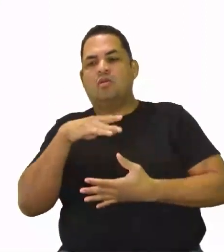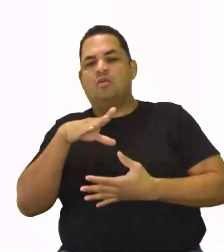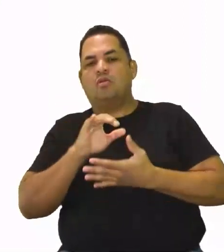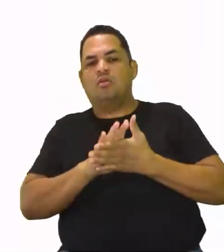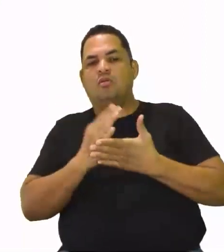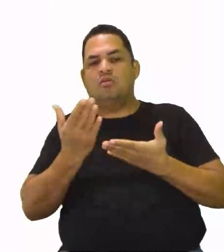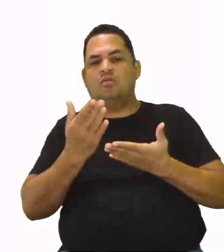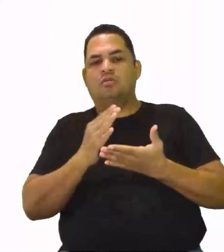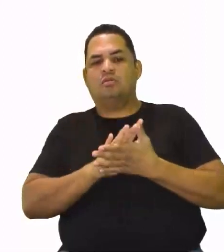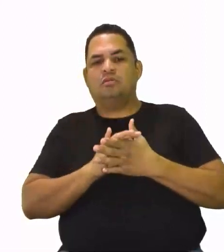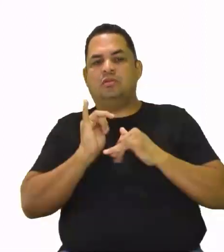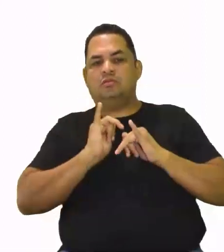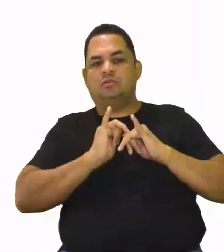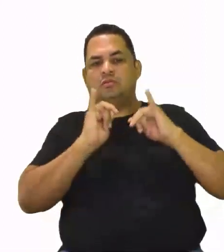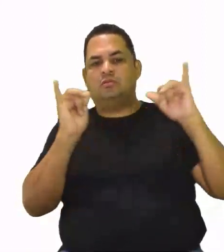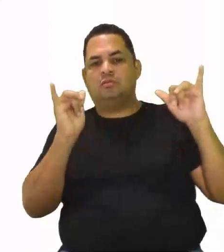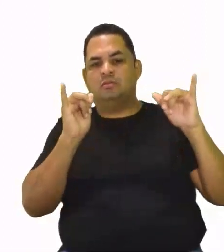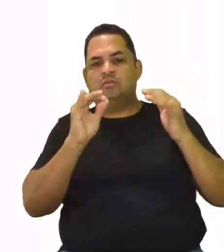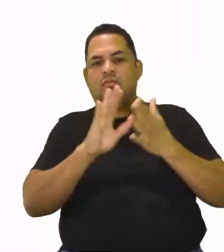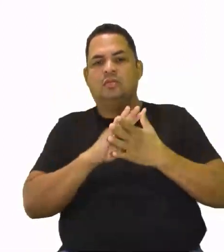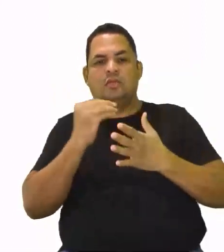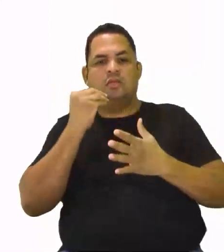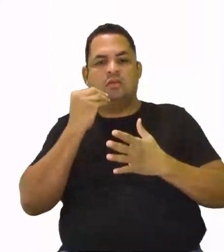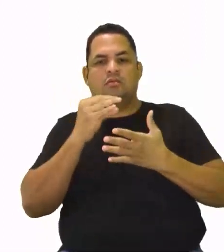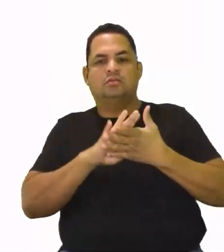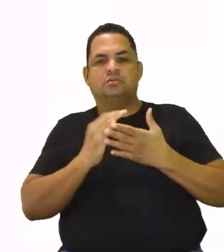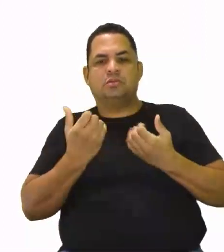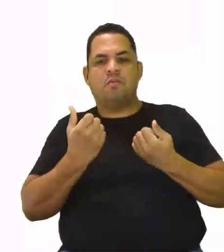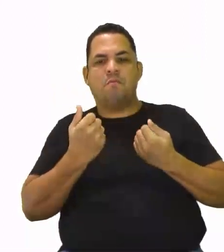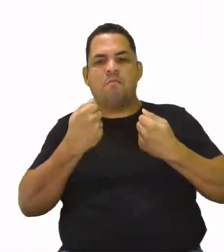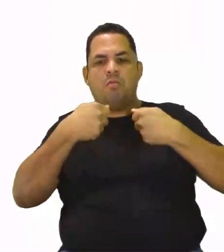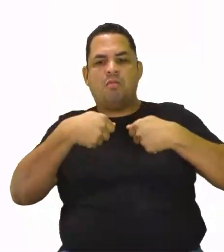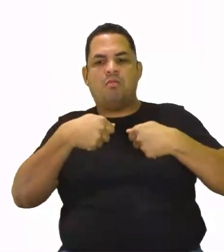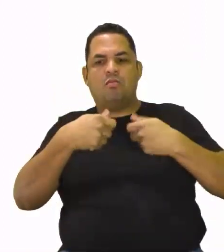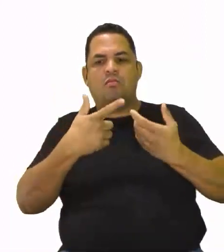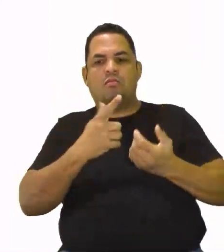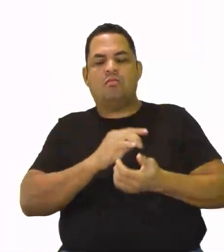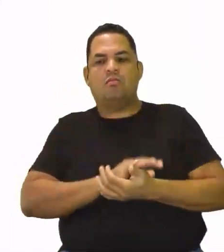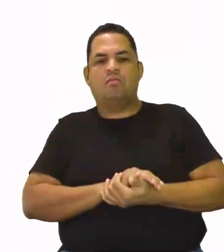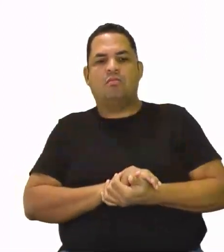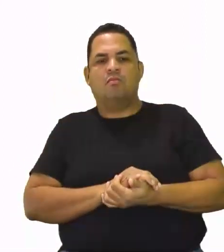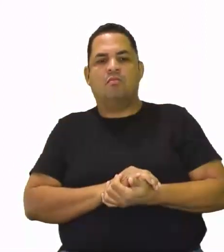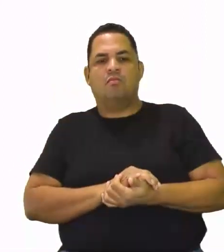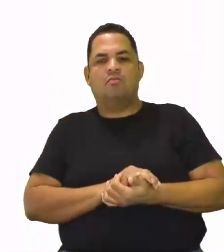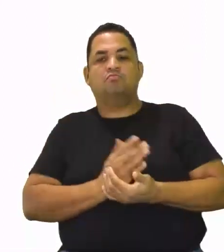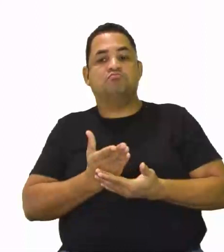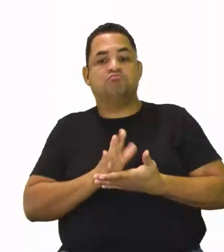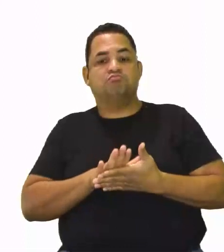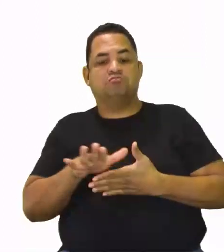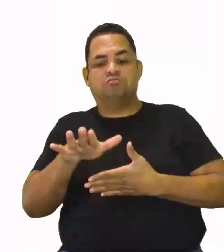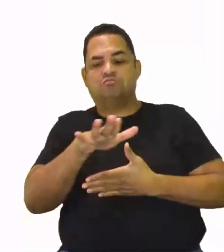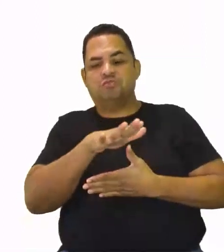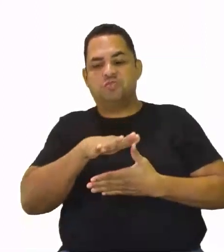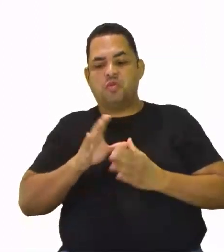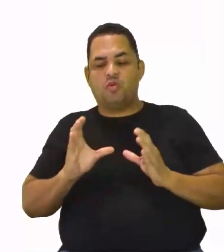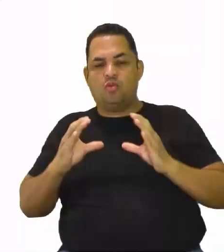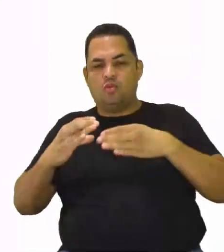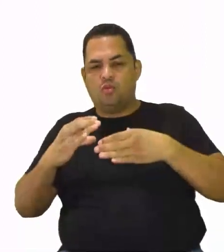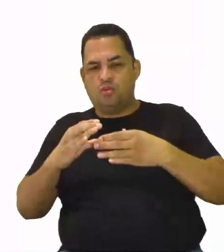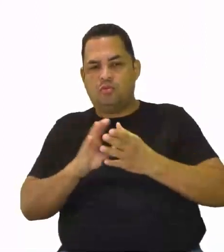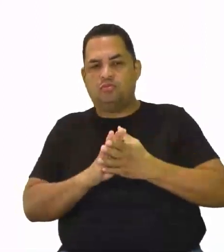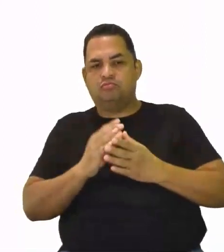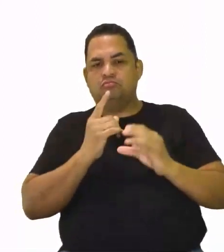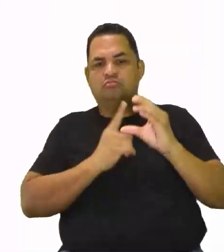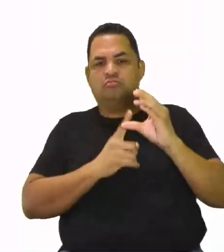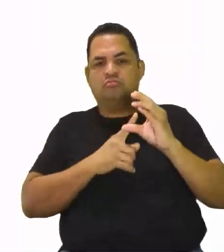golpe, foi denunciada uma tentativa de tomada de poder por parte dos comunistas,